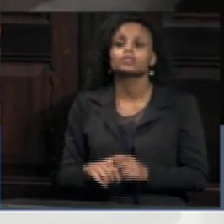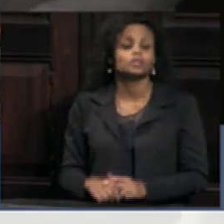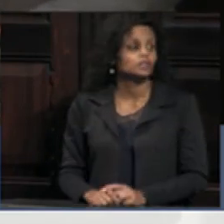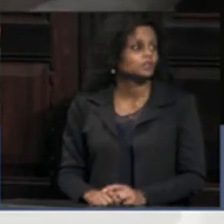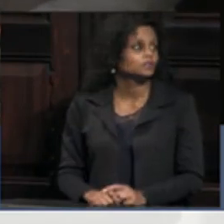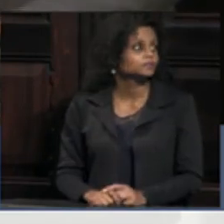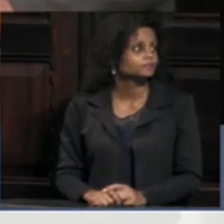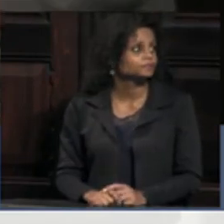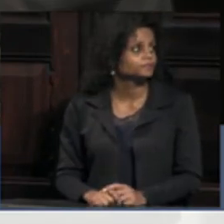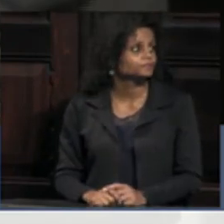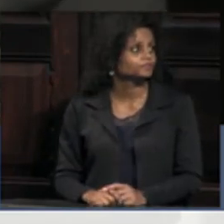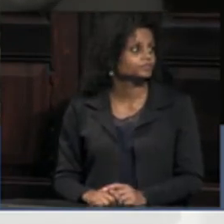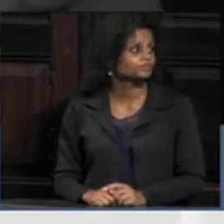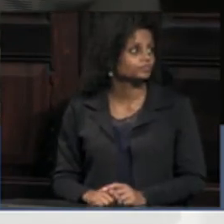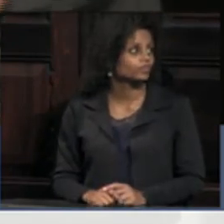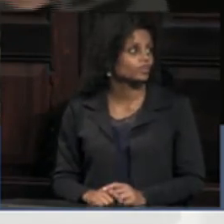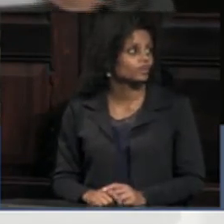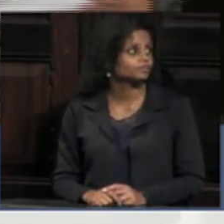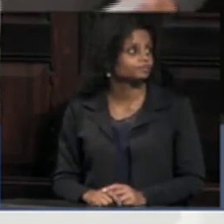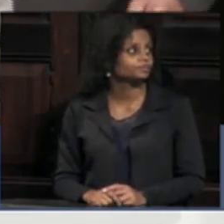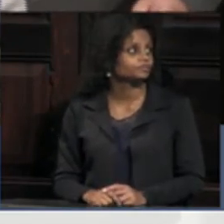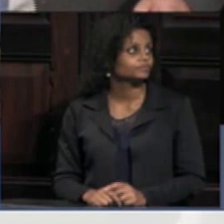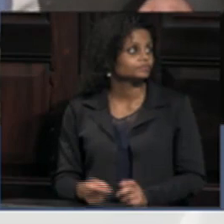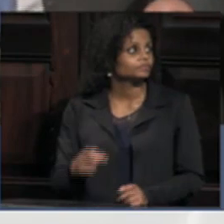outras providências.